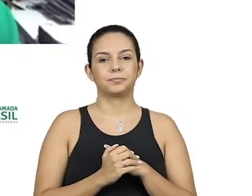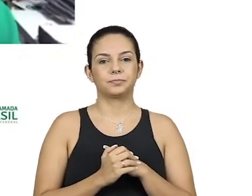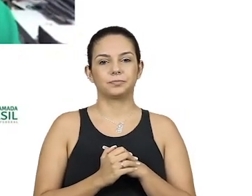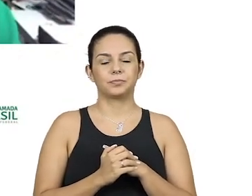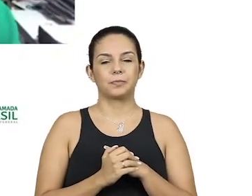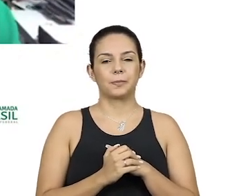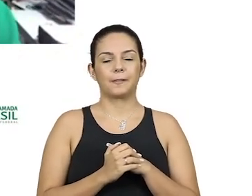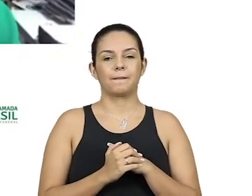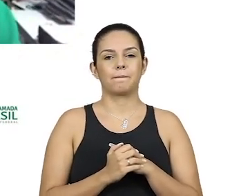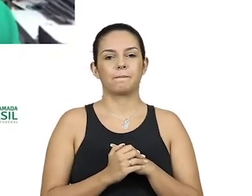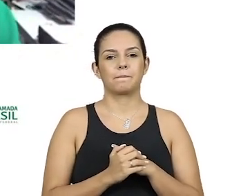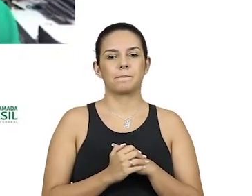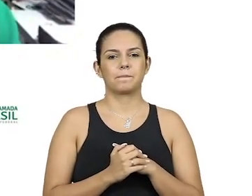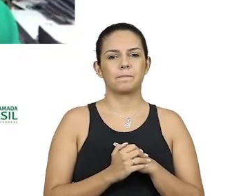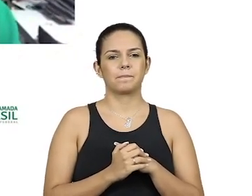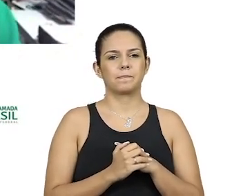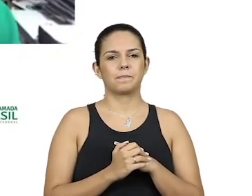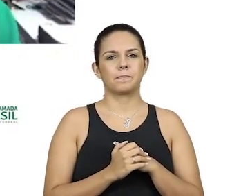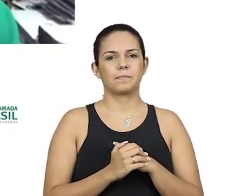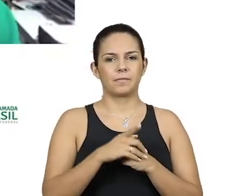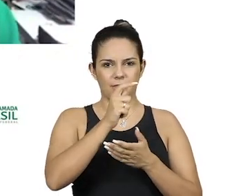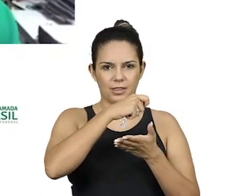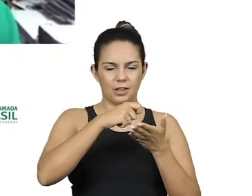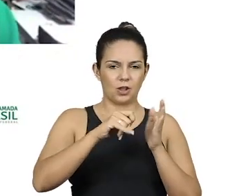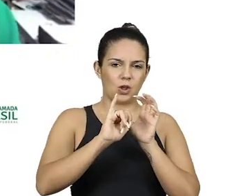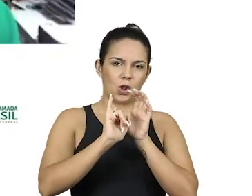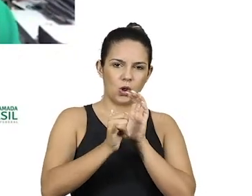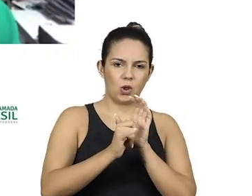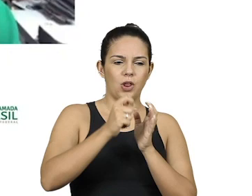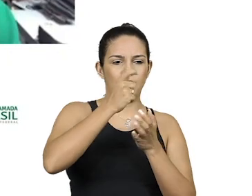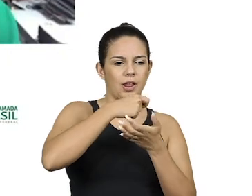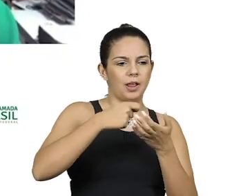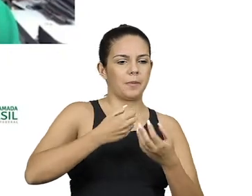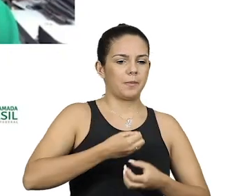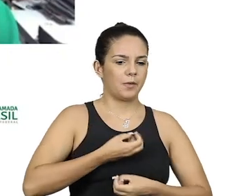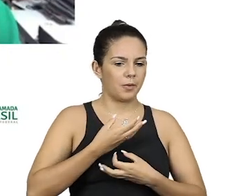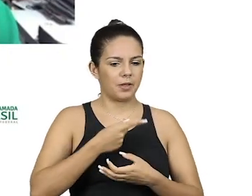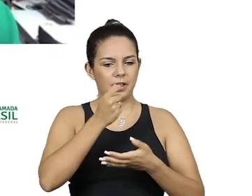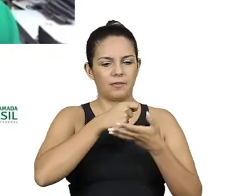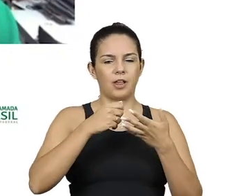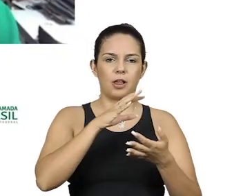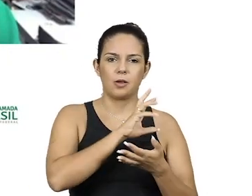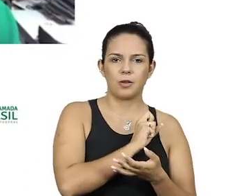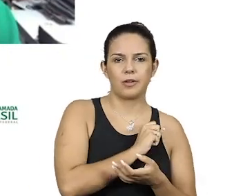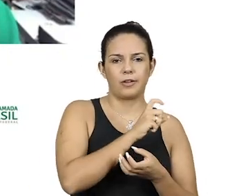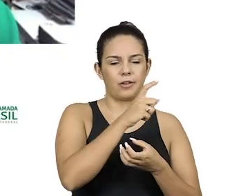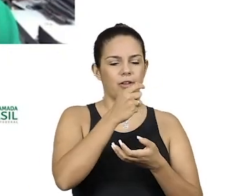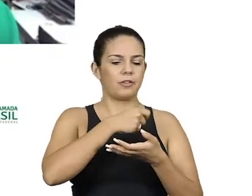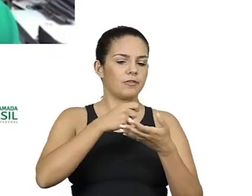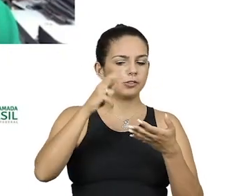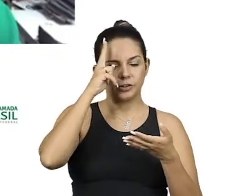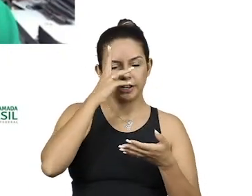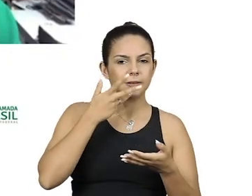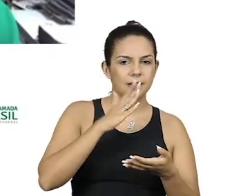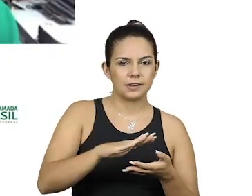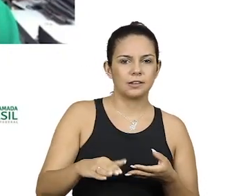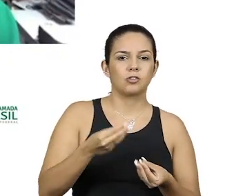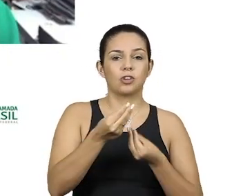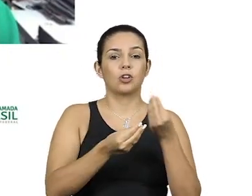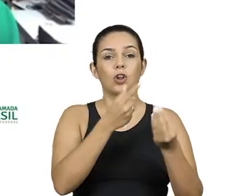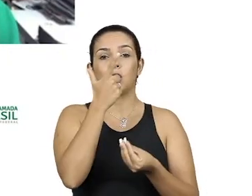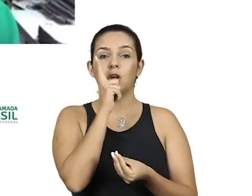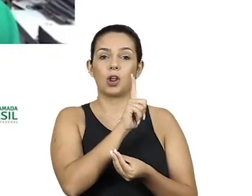novo. Você escreve crônicas, você escreve poemas, você escreve romances, você escreve história infantil. Como é que você